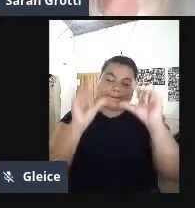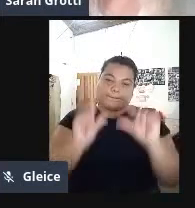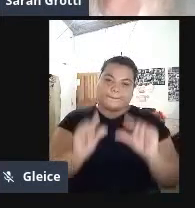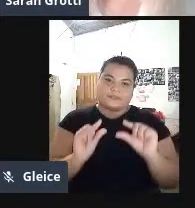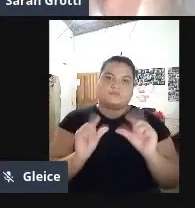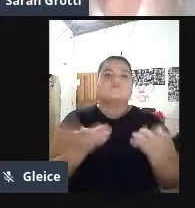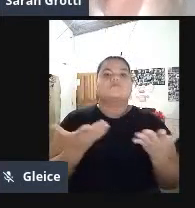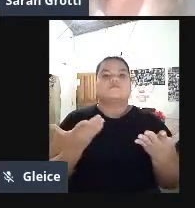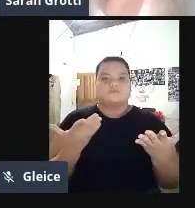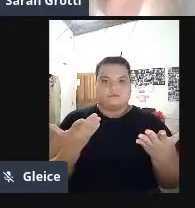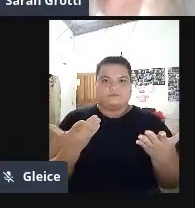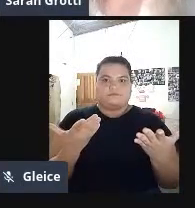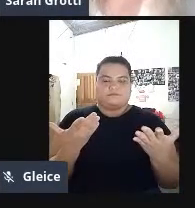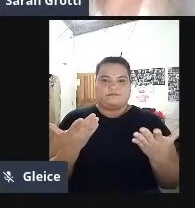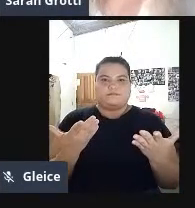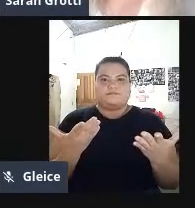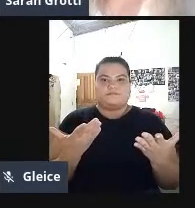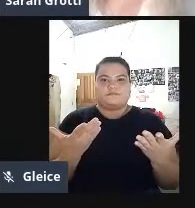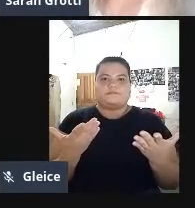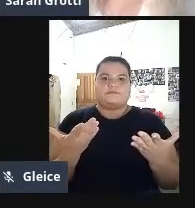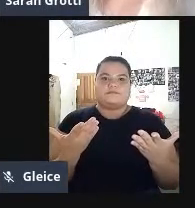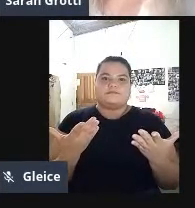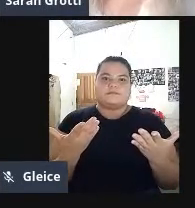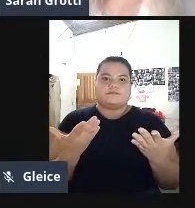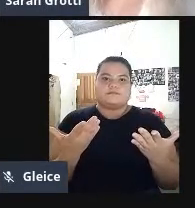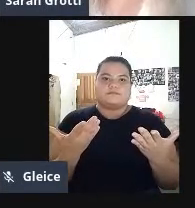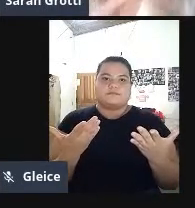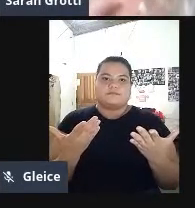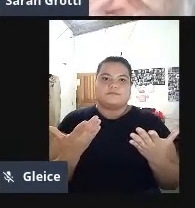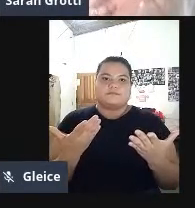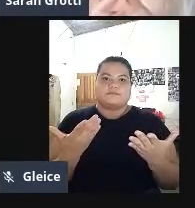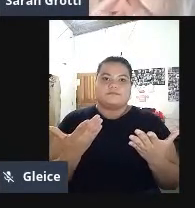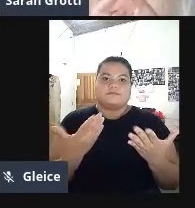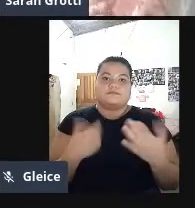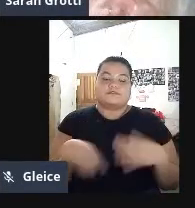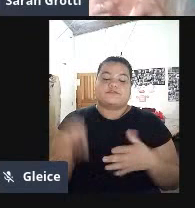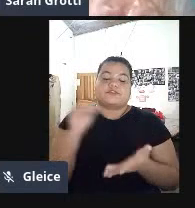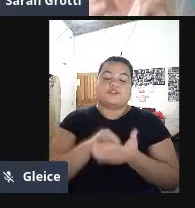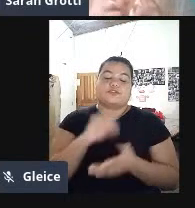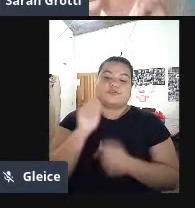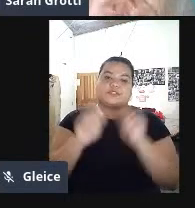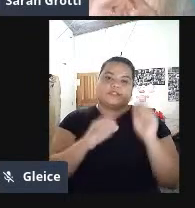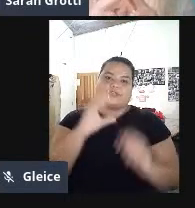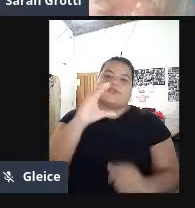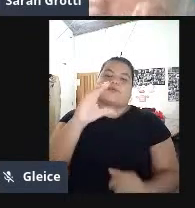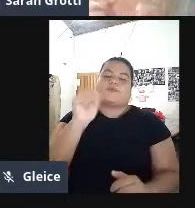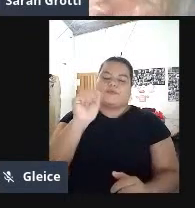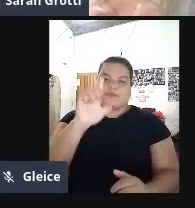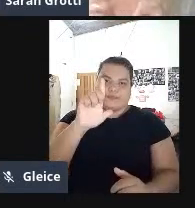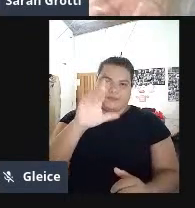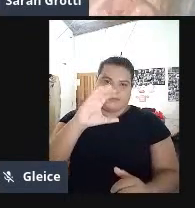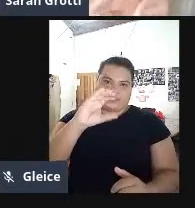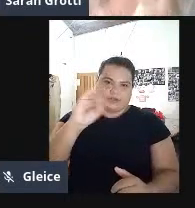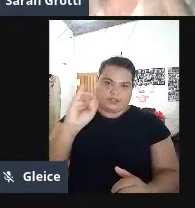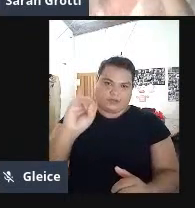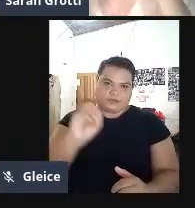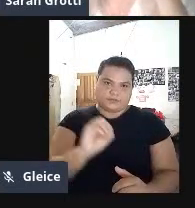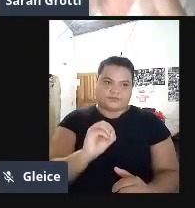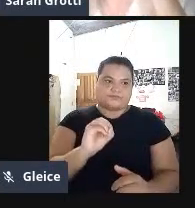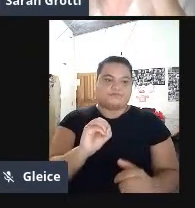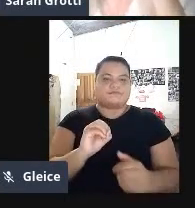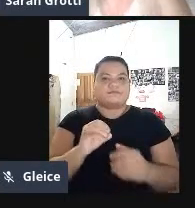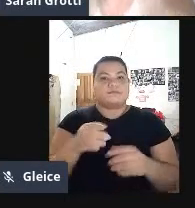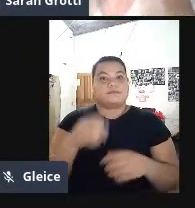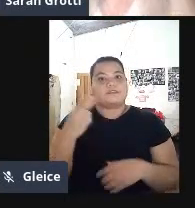D, tem baixa absorção de cálcio. As duas vitaminas, cálcio e vitamina D, andam sempre